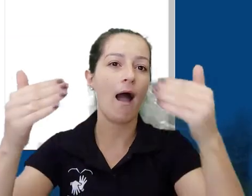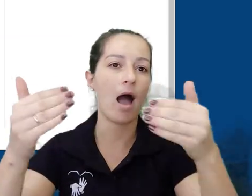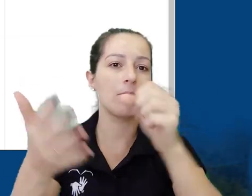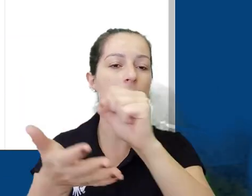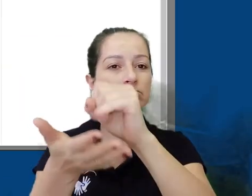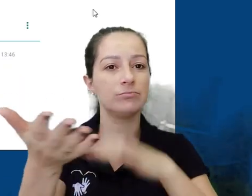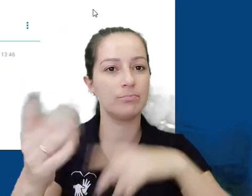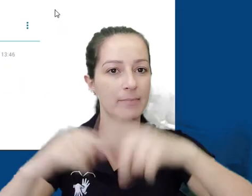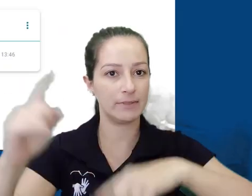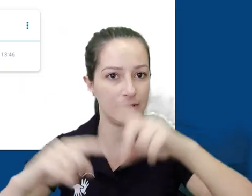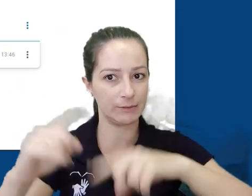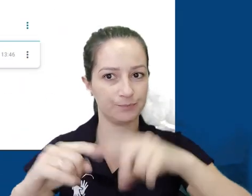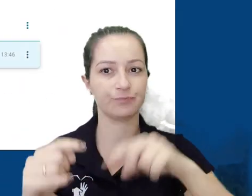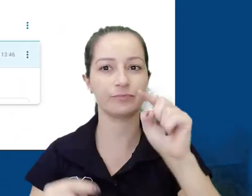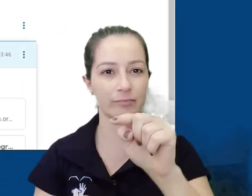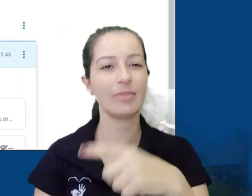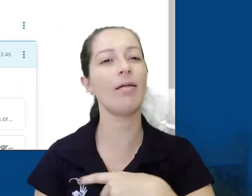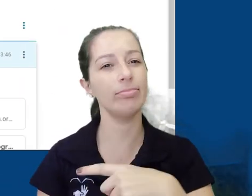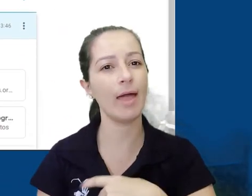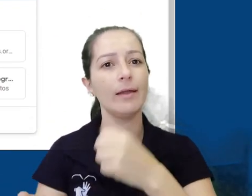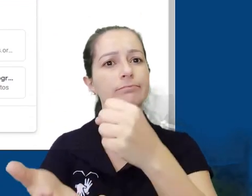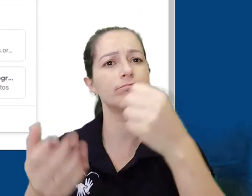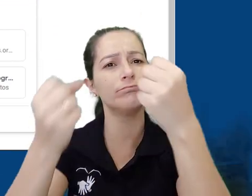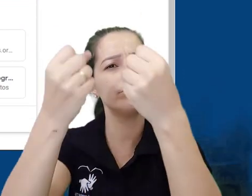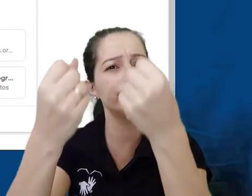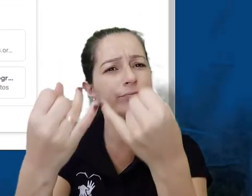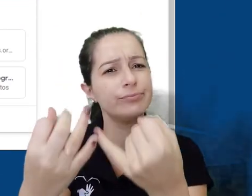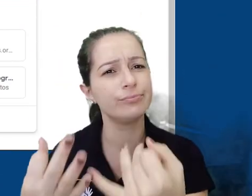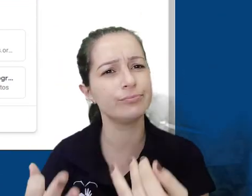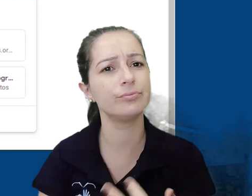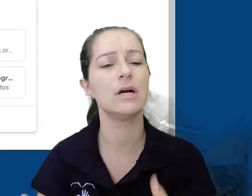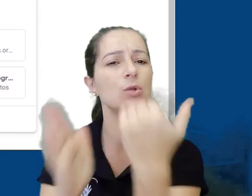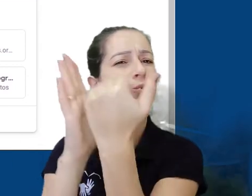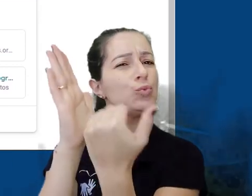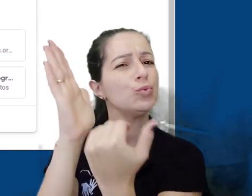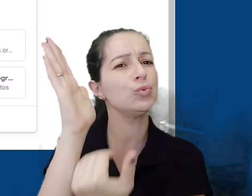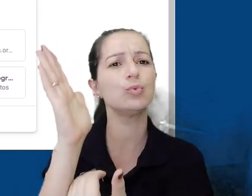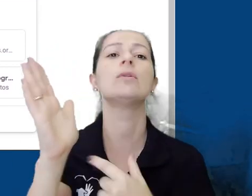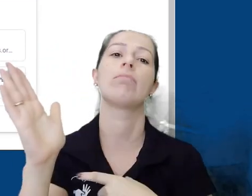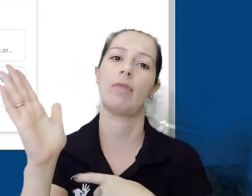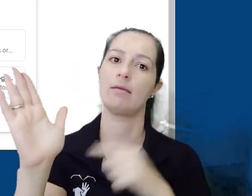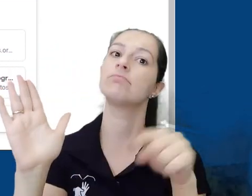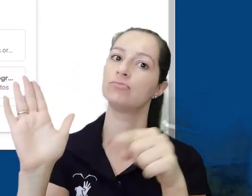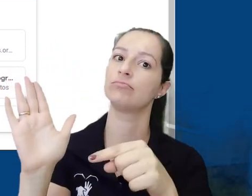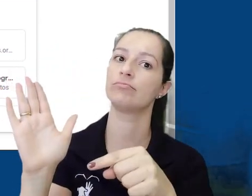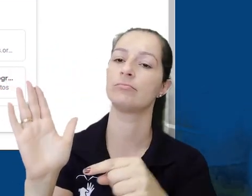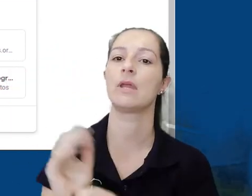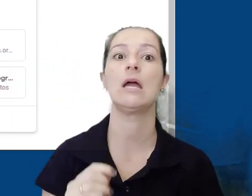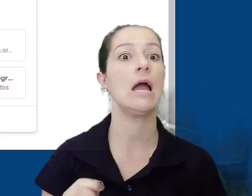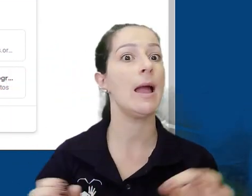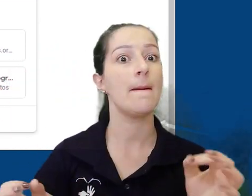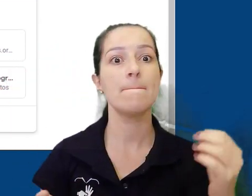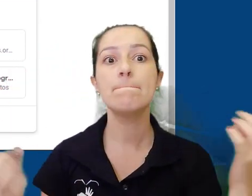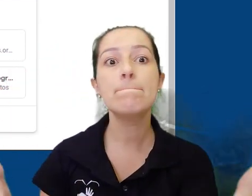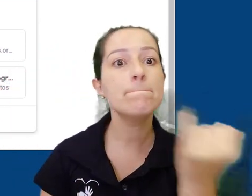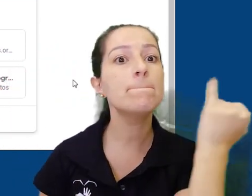e acessar o pelado material ficarmos no nome desse novo material podemos ter acesso a todos os anexos que foram inseridos é